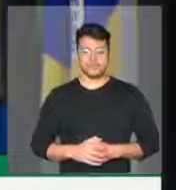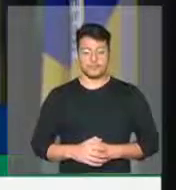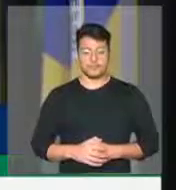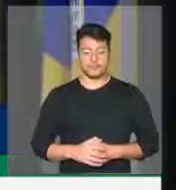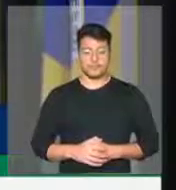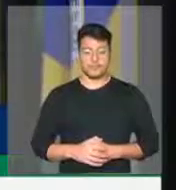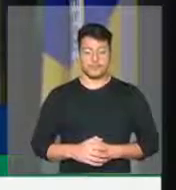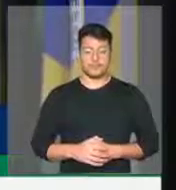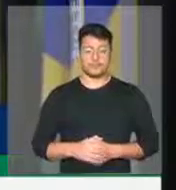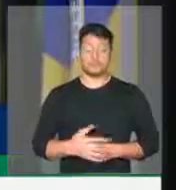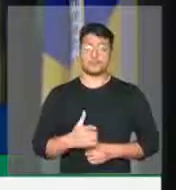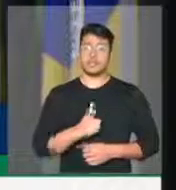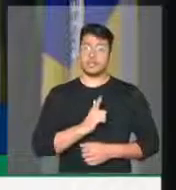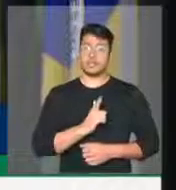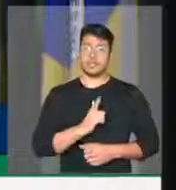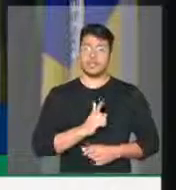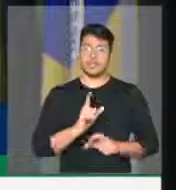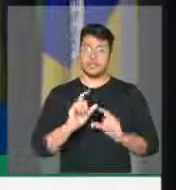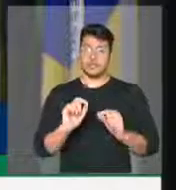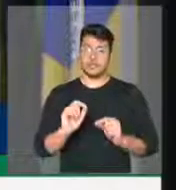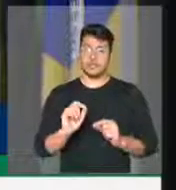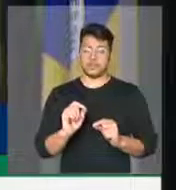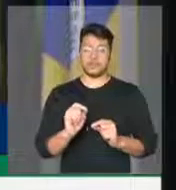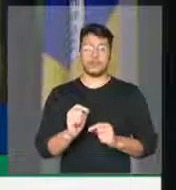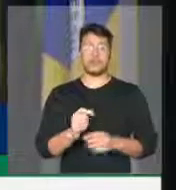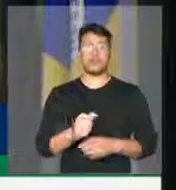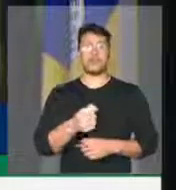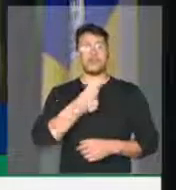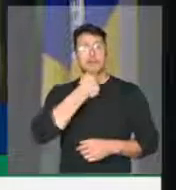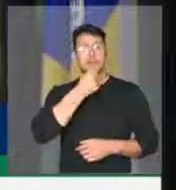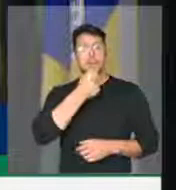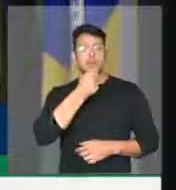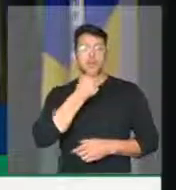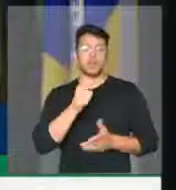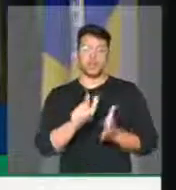uma reportagem sobre o seguinte título: